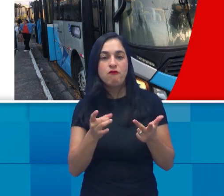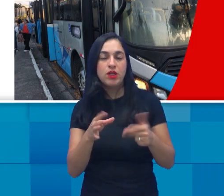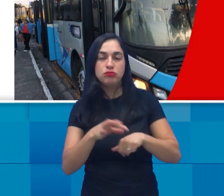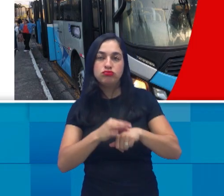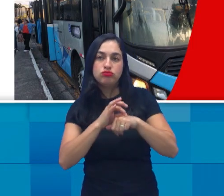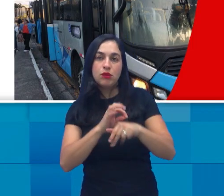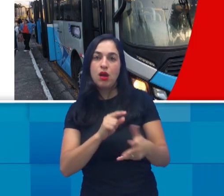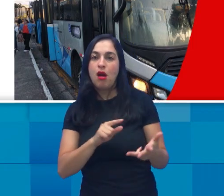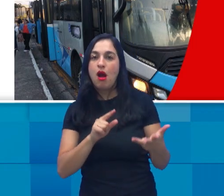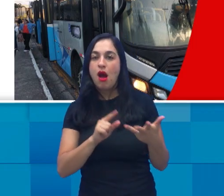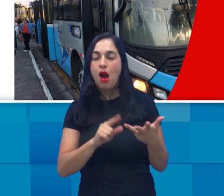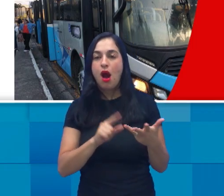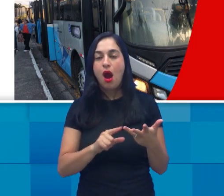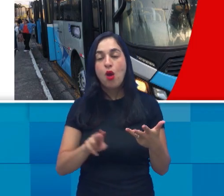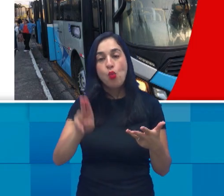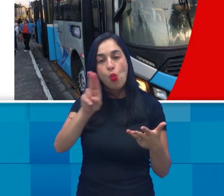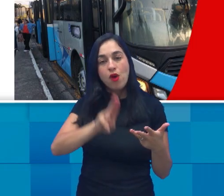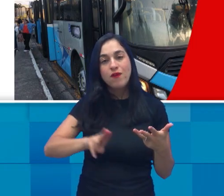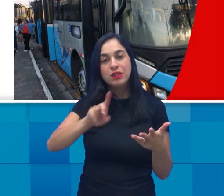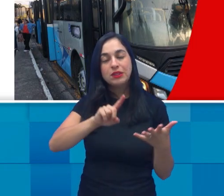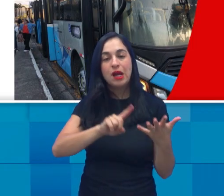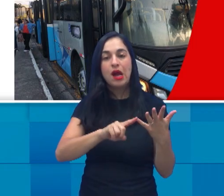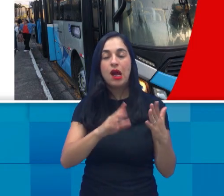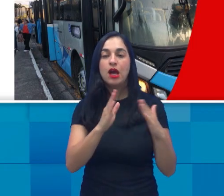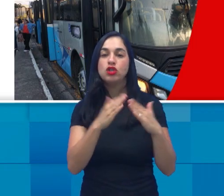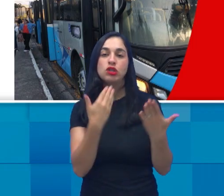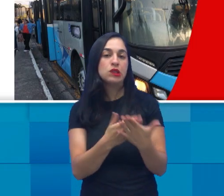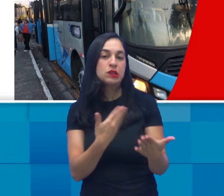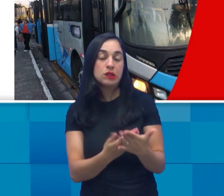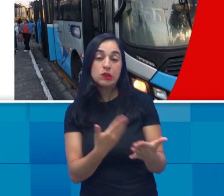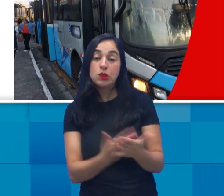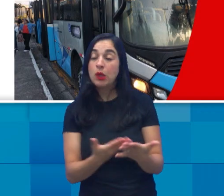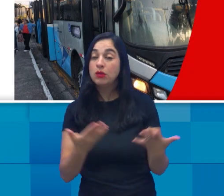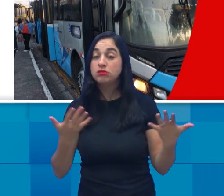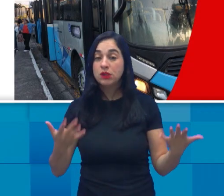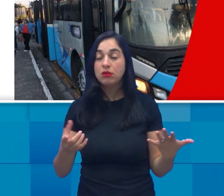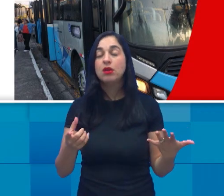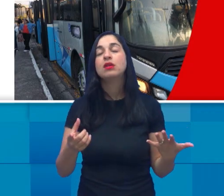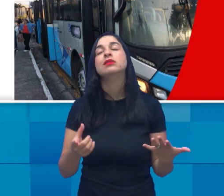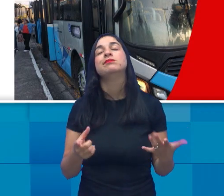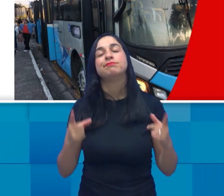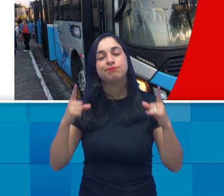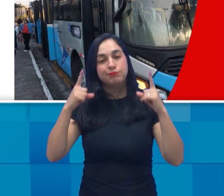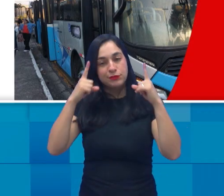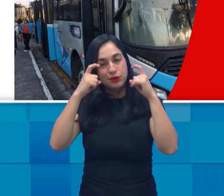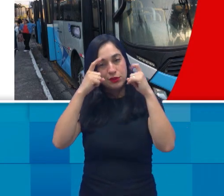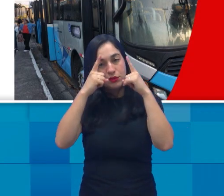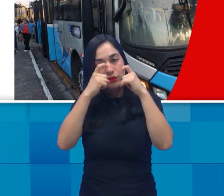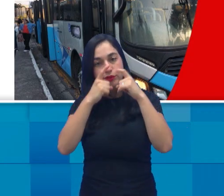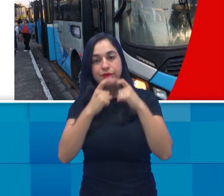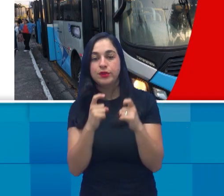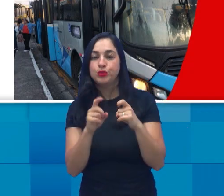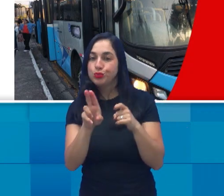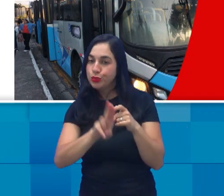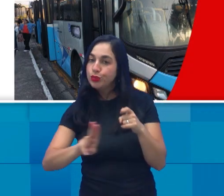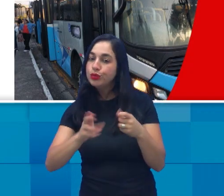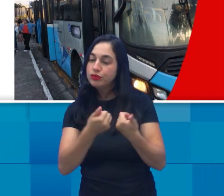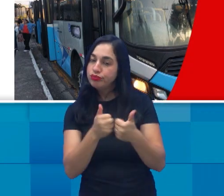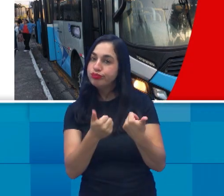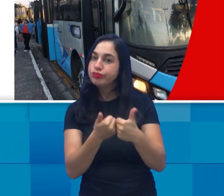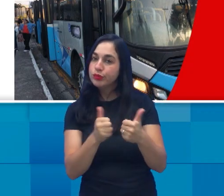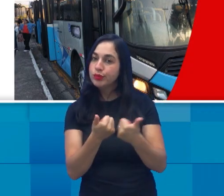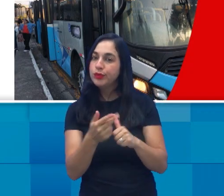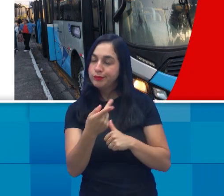açougue, na universidade, nas escolas, que também tem muita dificuldade de transporte coletivo.